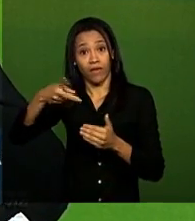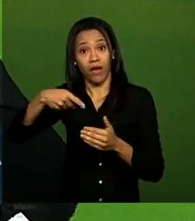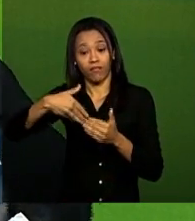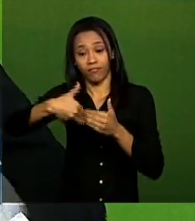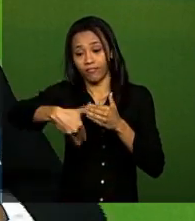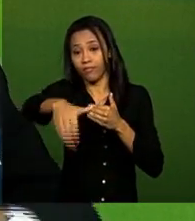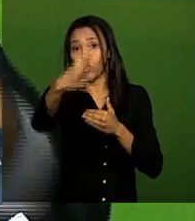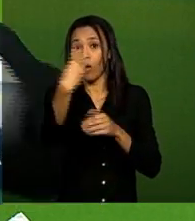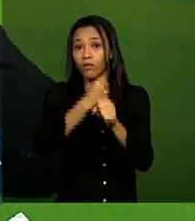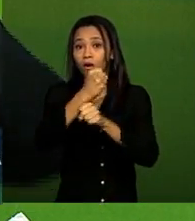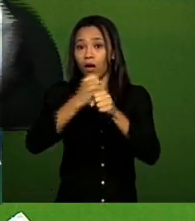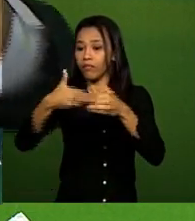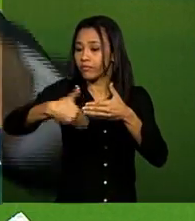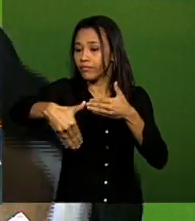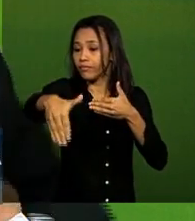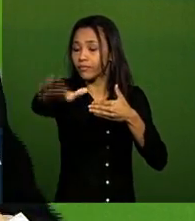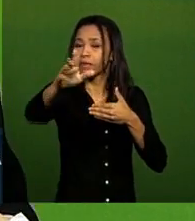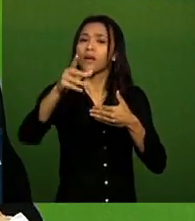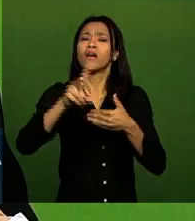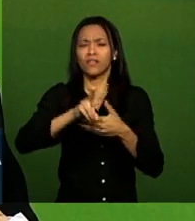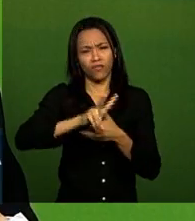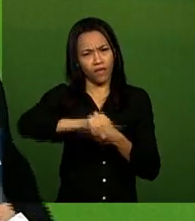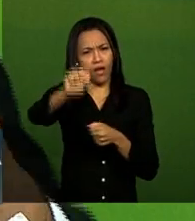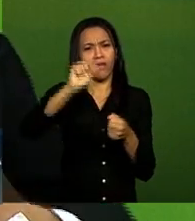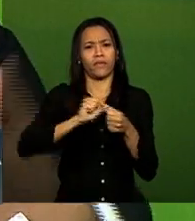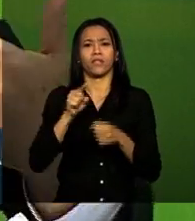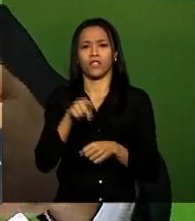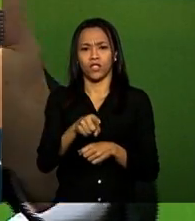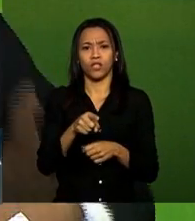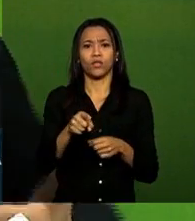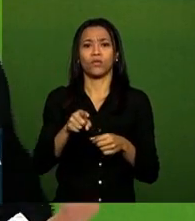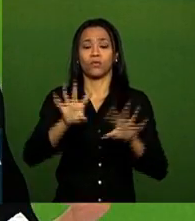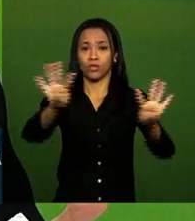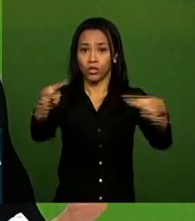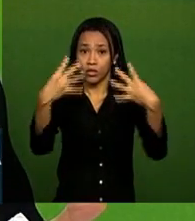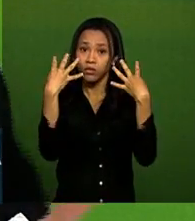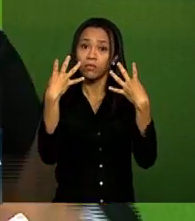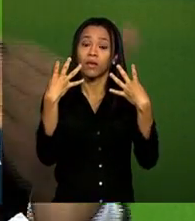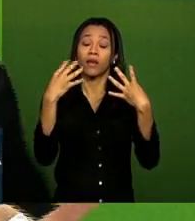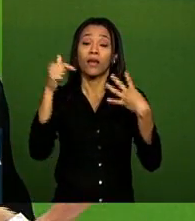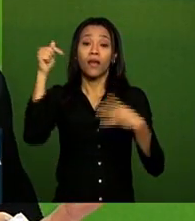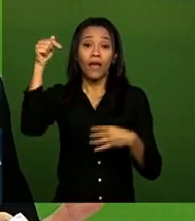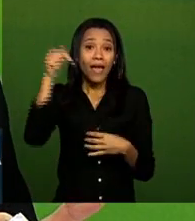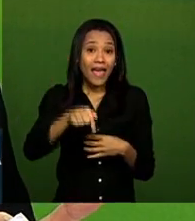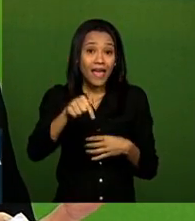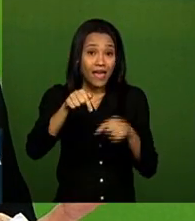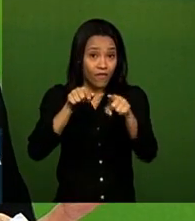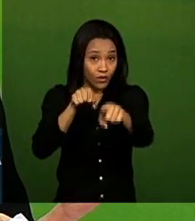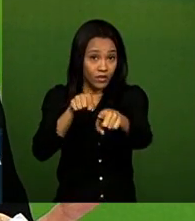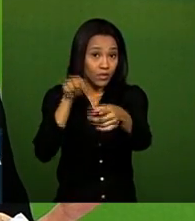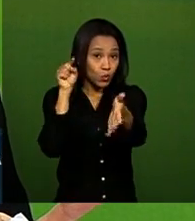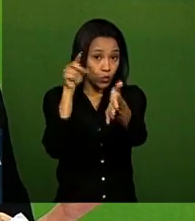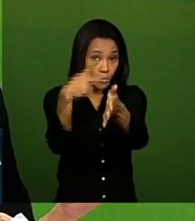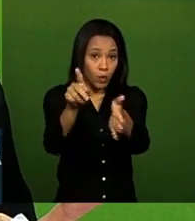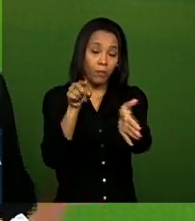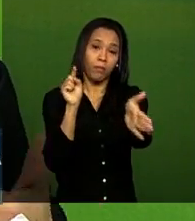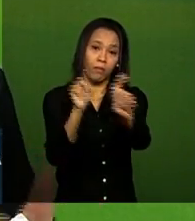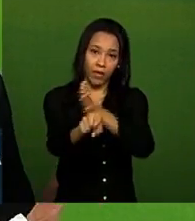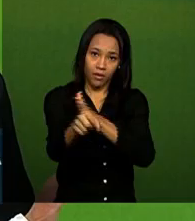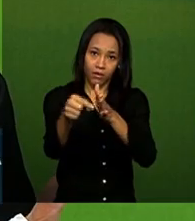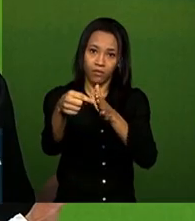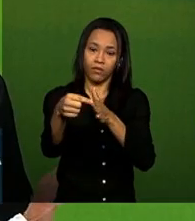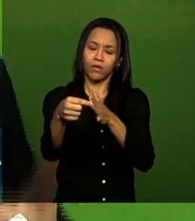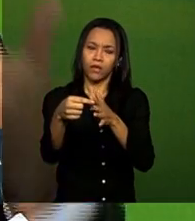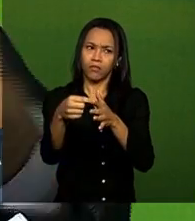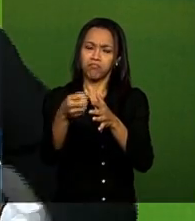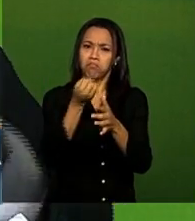isso como estamos fazendo com as medidas agora esta cultura que tu traz na tua pergunta ela é